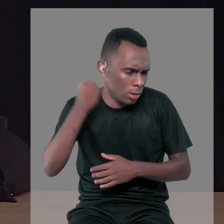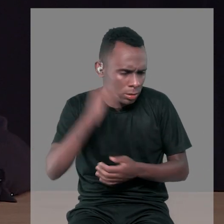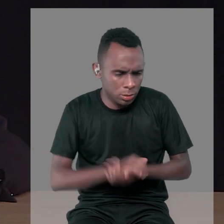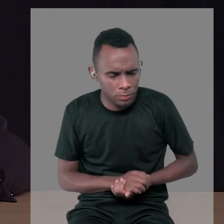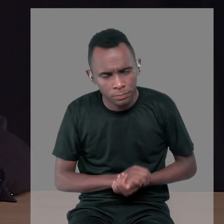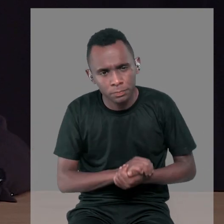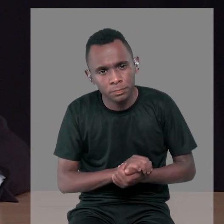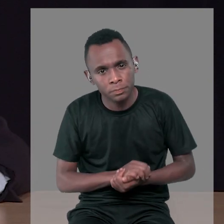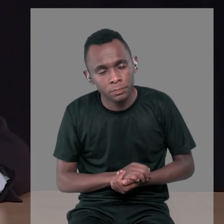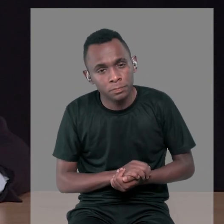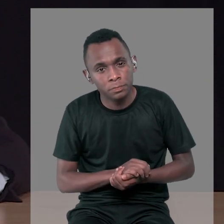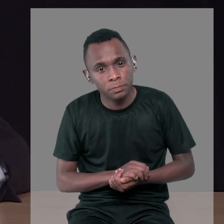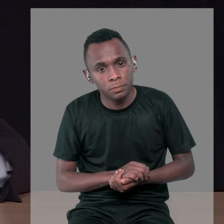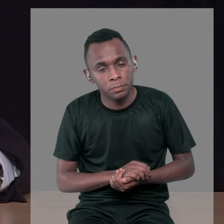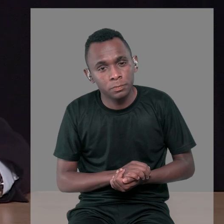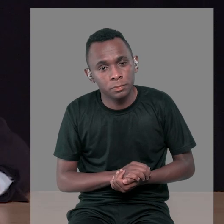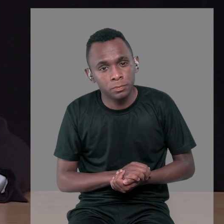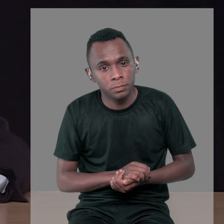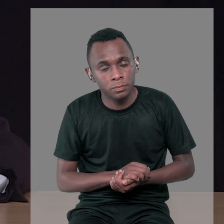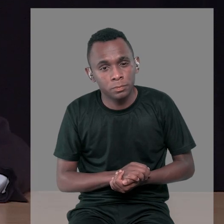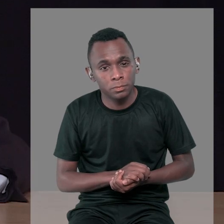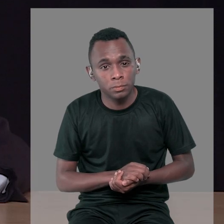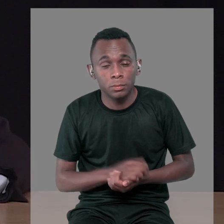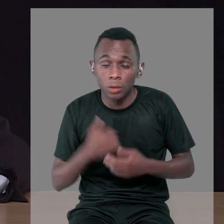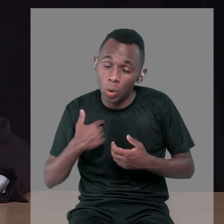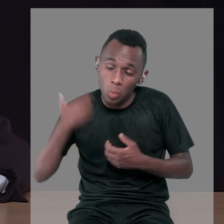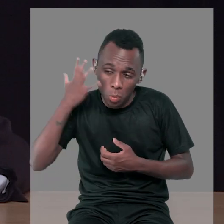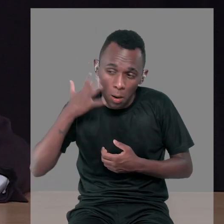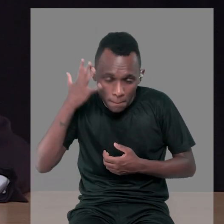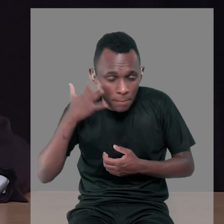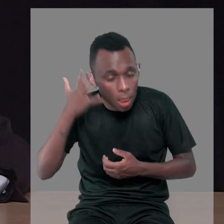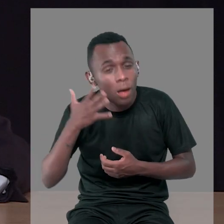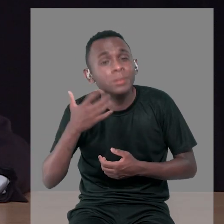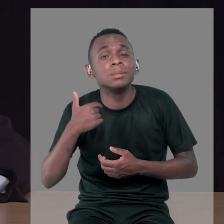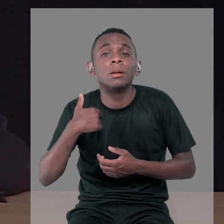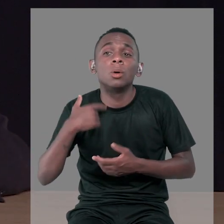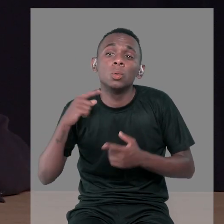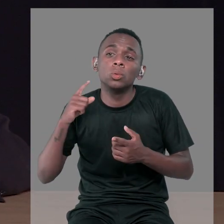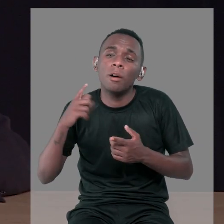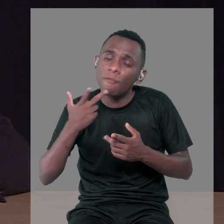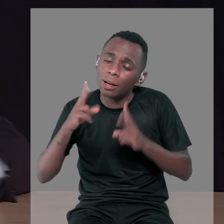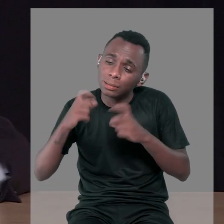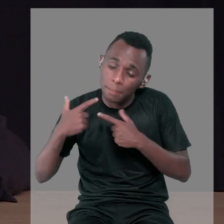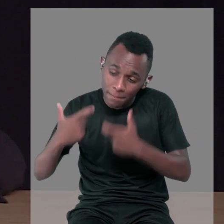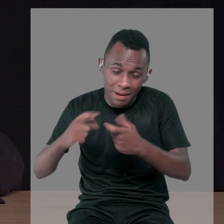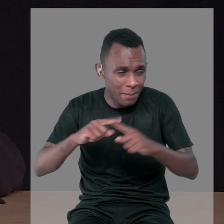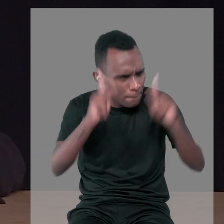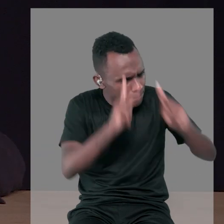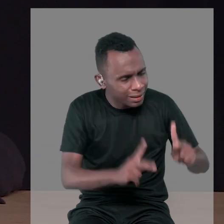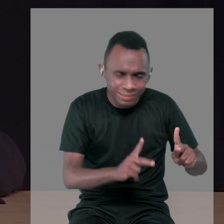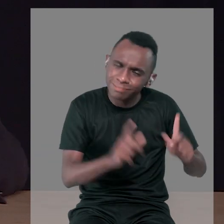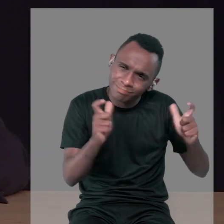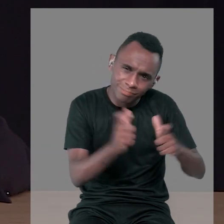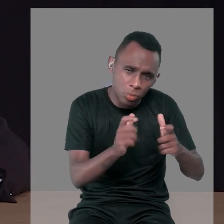Bom, do jeito que eu conduzi aqui, né, a nossa conversa, é claro que eu falei muito de guerra e pouco de paz. Tinha até todo um pedaço aqui